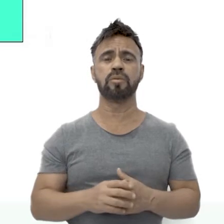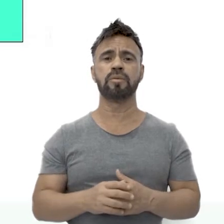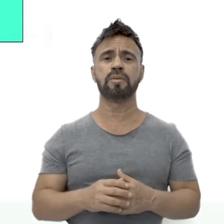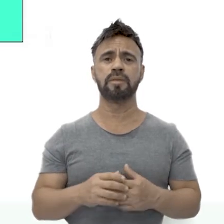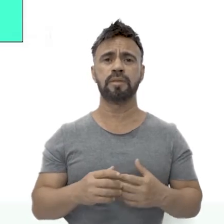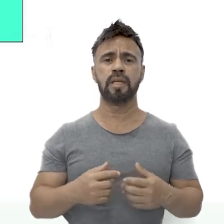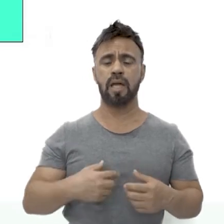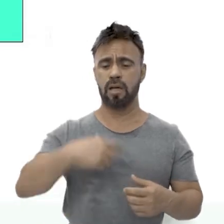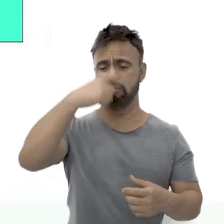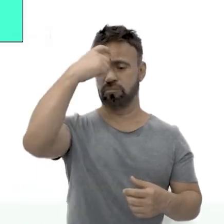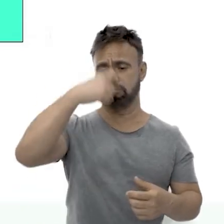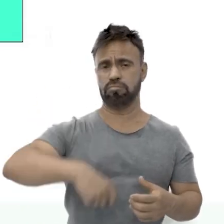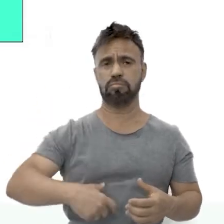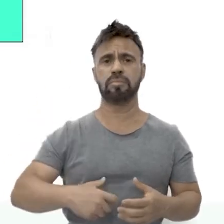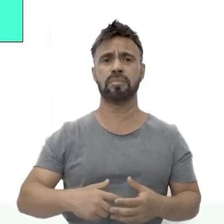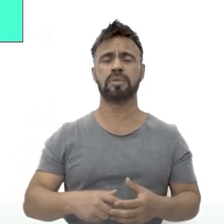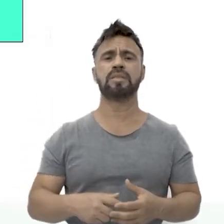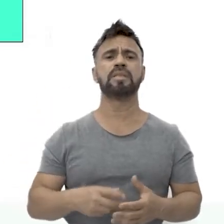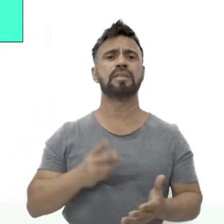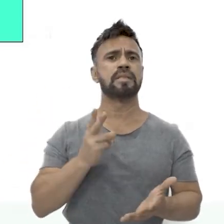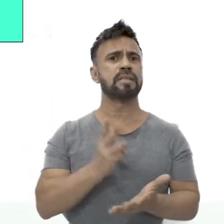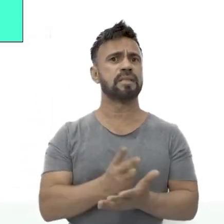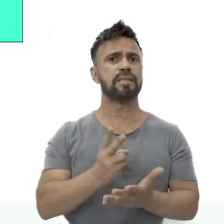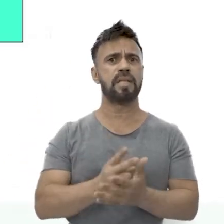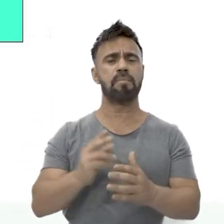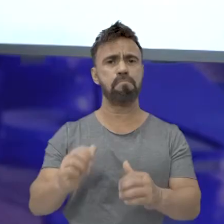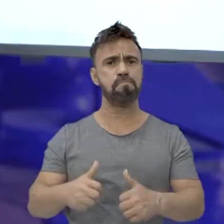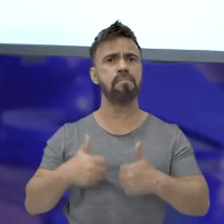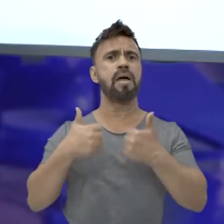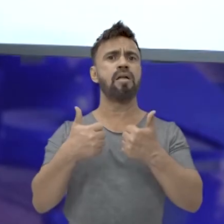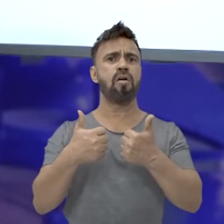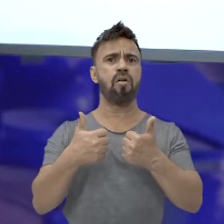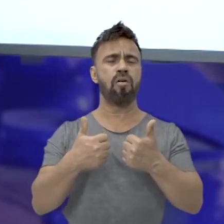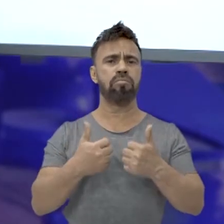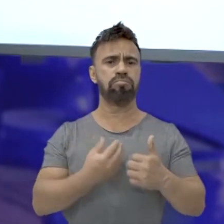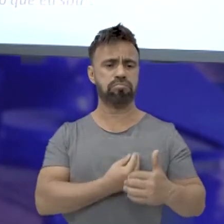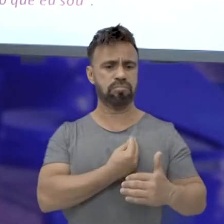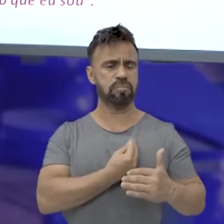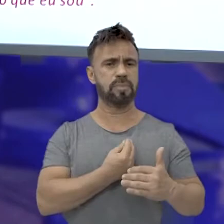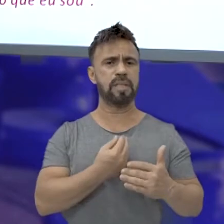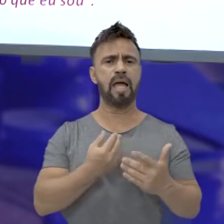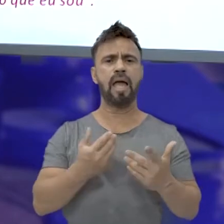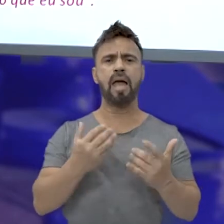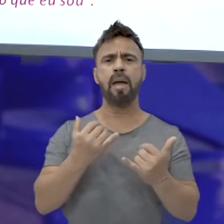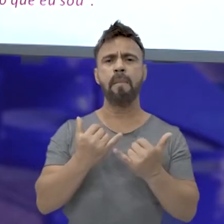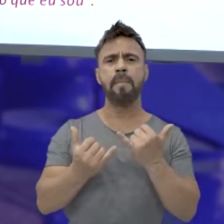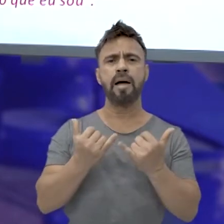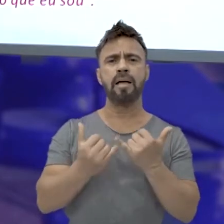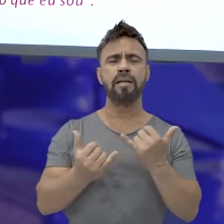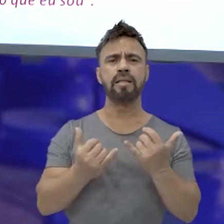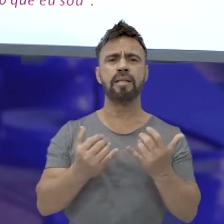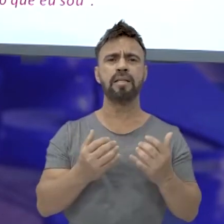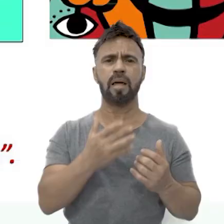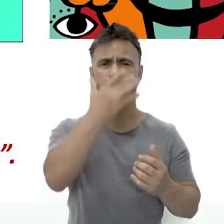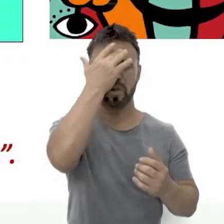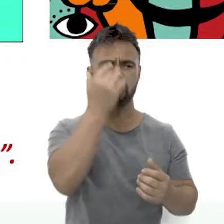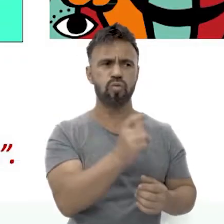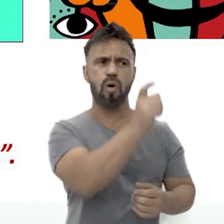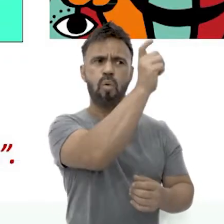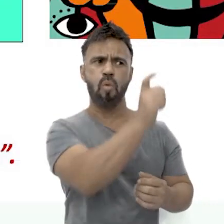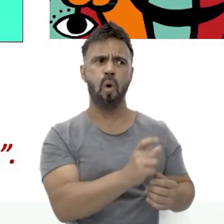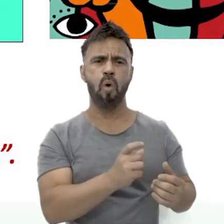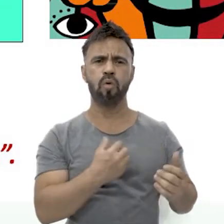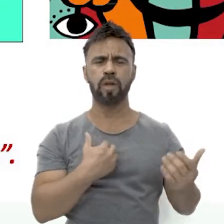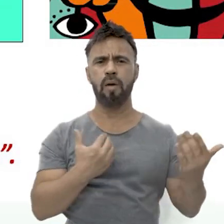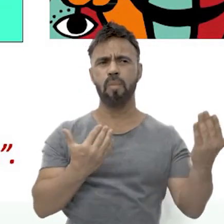eu seja. Então, a cada instante, melhor do que já sou. Então, é como se o outro fosse a medida do que